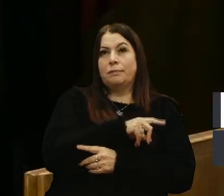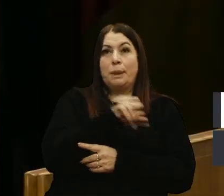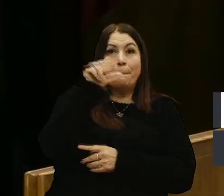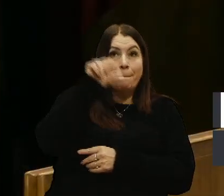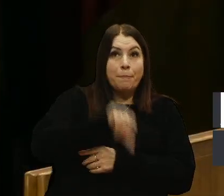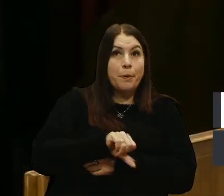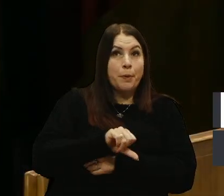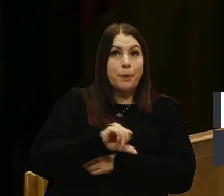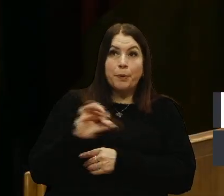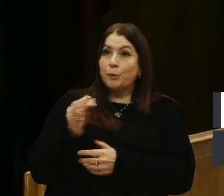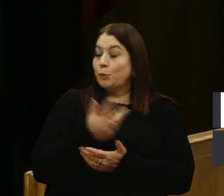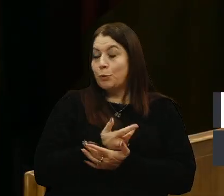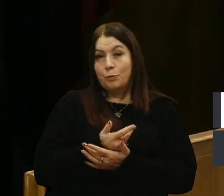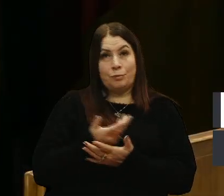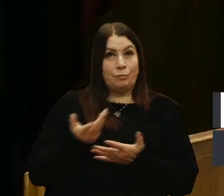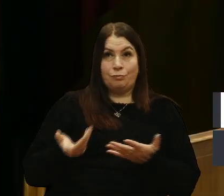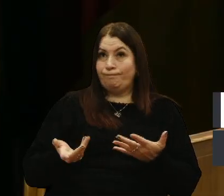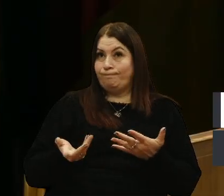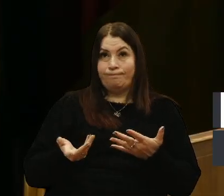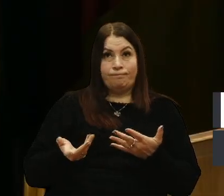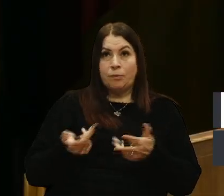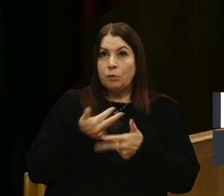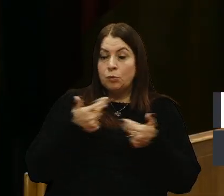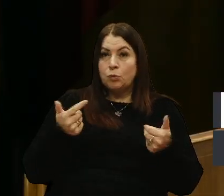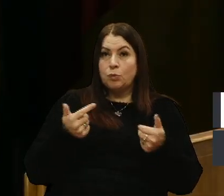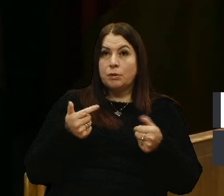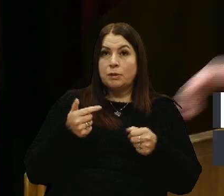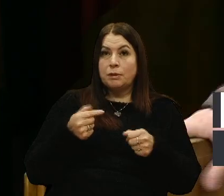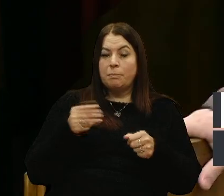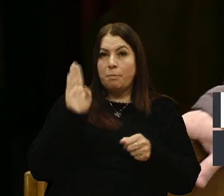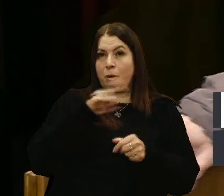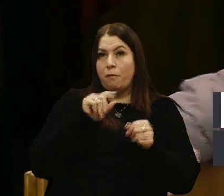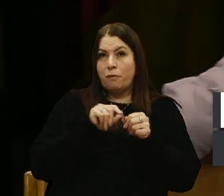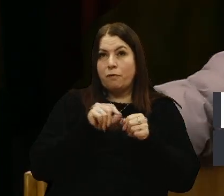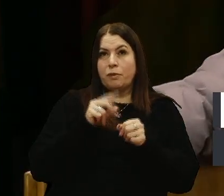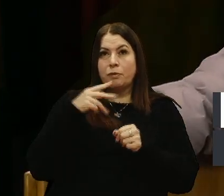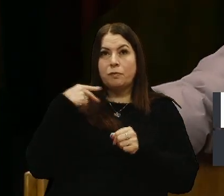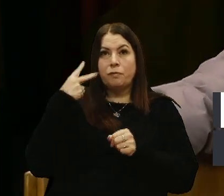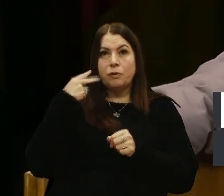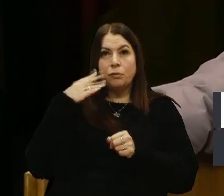pior tudo e está cada vez as coisas mais mal feitas. Vereador Andressa.